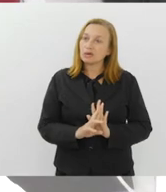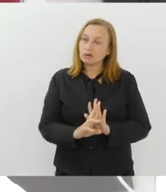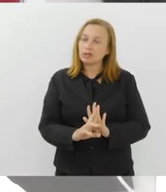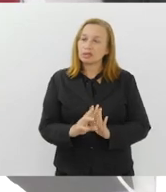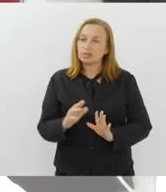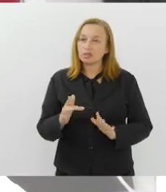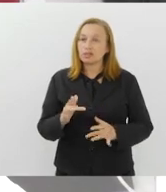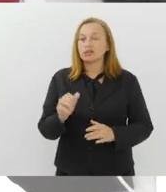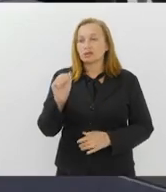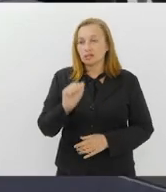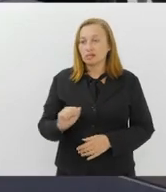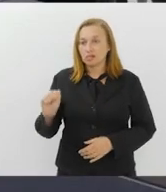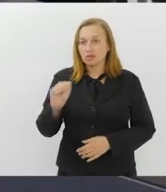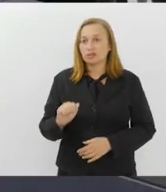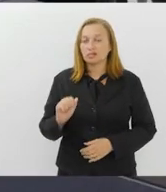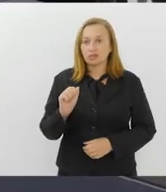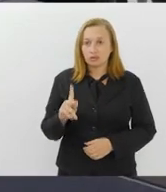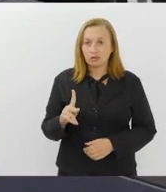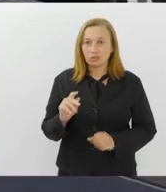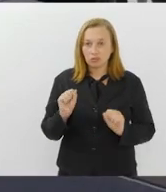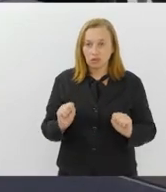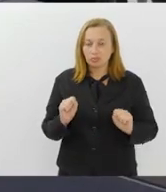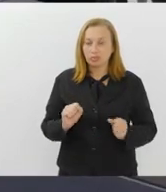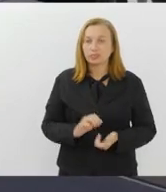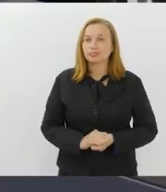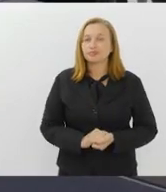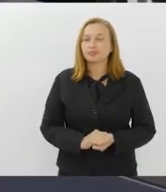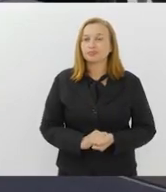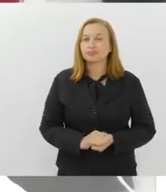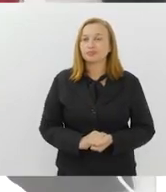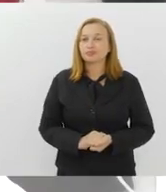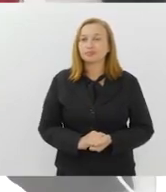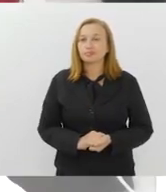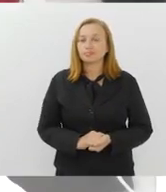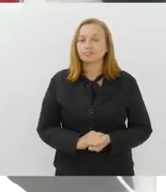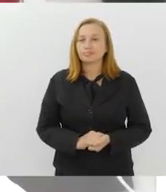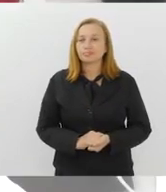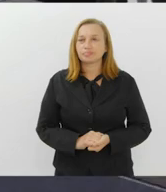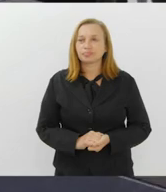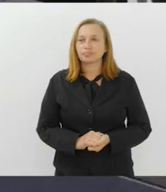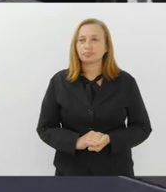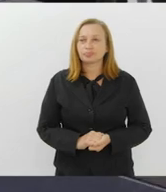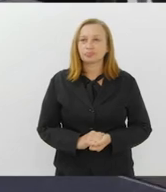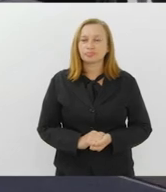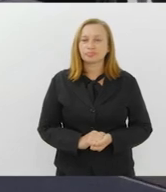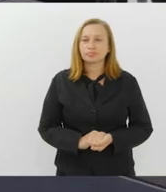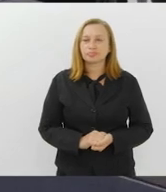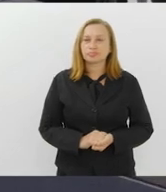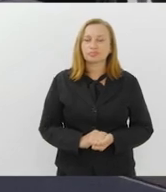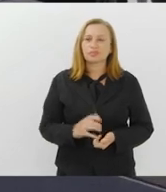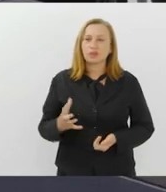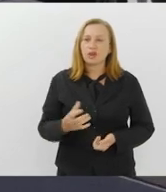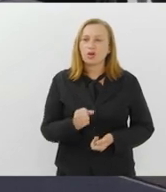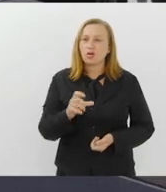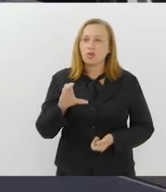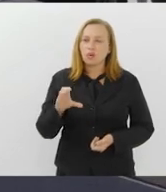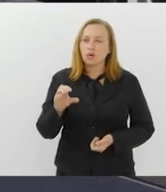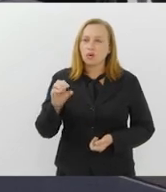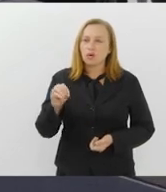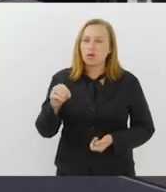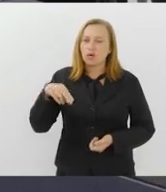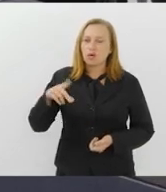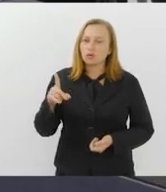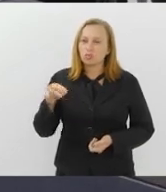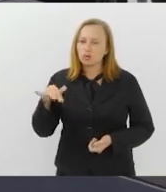associações. Ok? Podemos? Então, você falou de salvo-conduta? Salvo-conduta. Nós